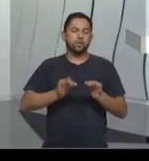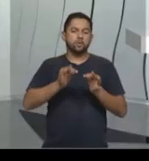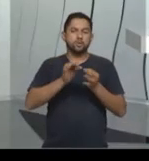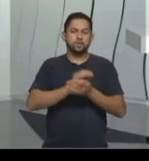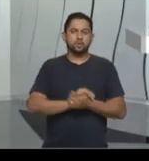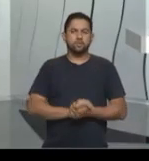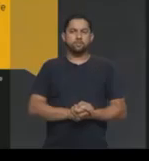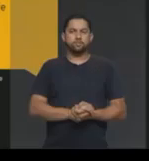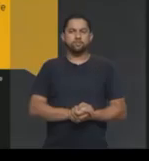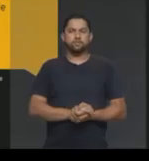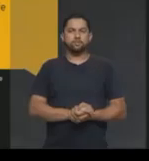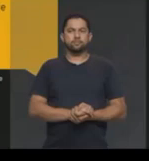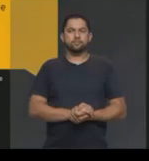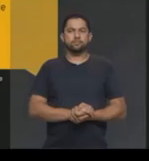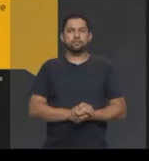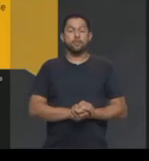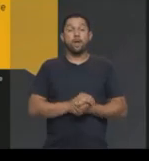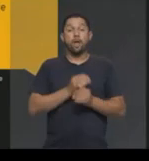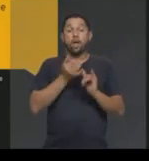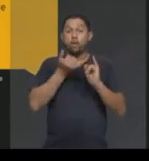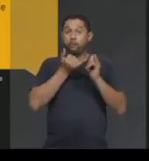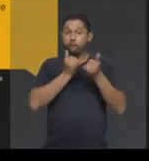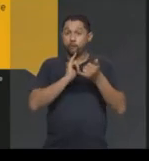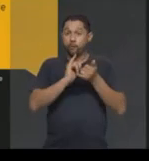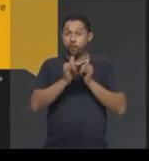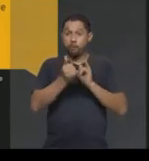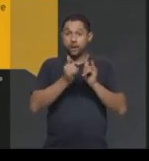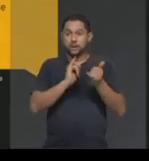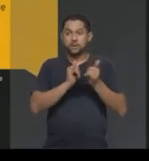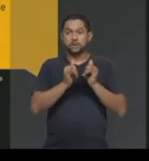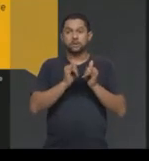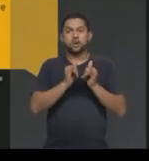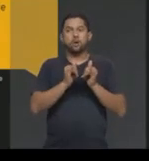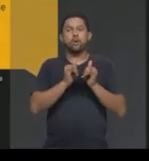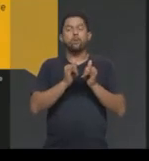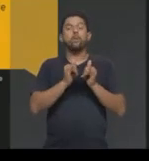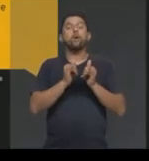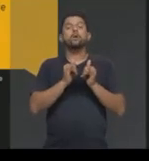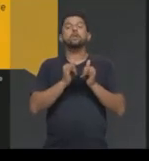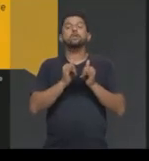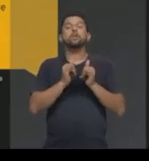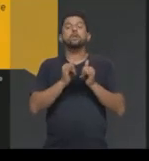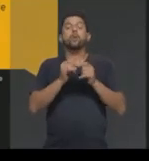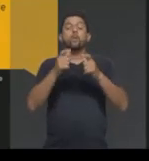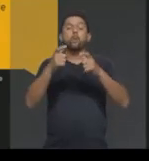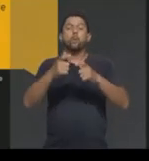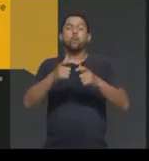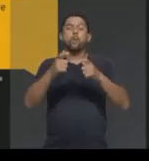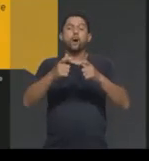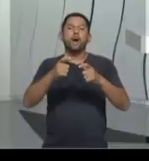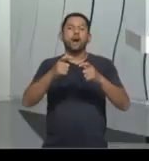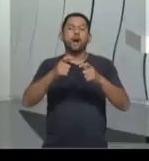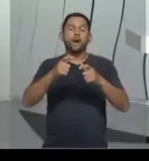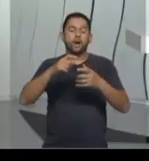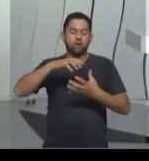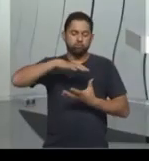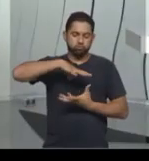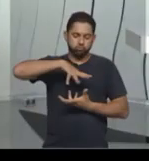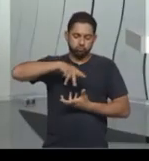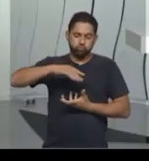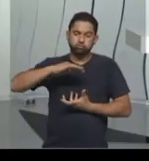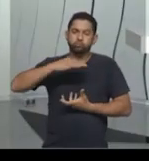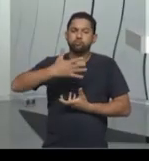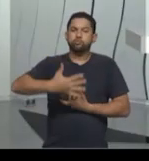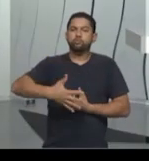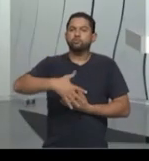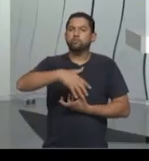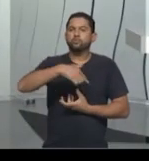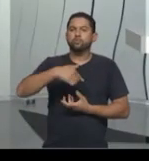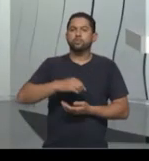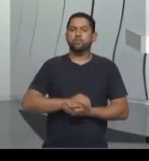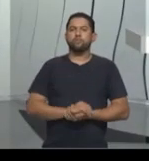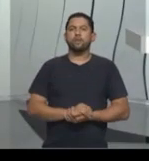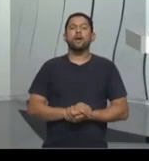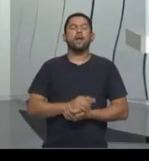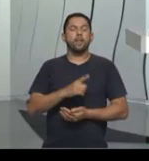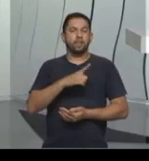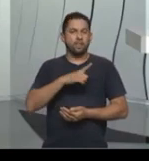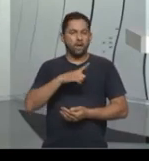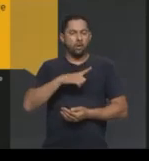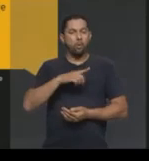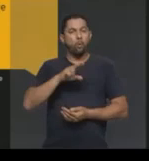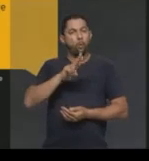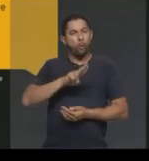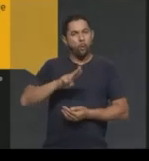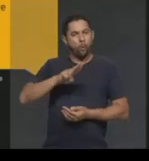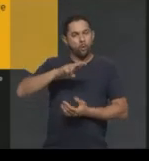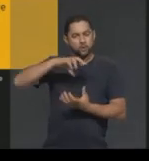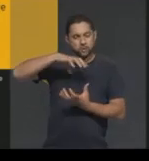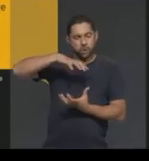é a obtenção de informações sobre alvos na superfície terrestre, tá? Então, você vai utilizar aí mecanismo de